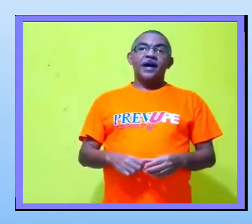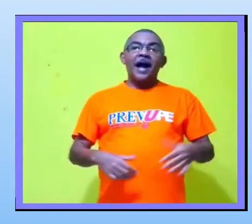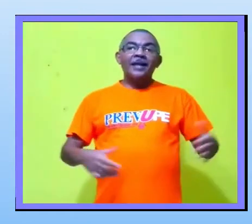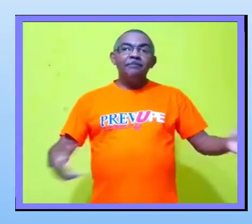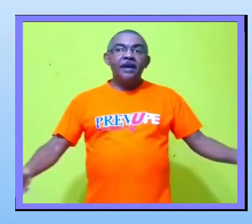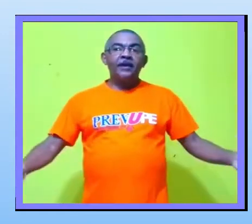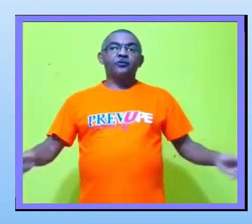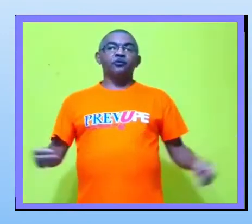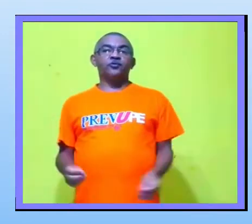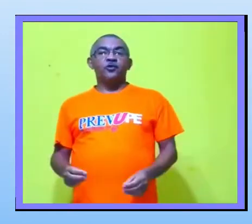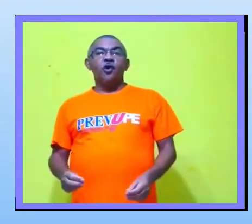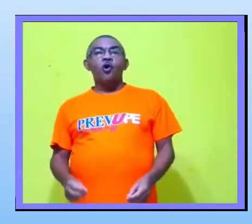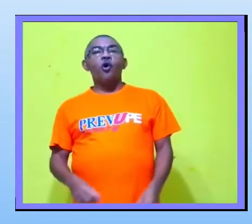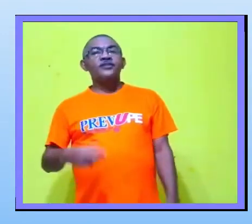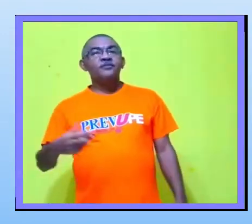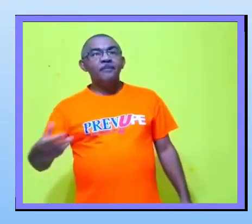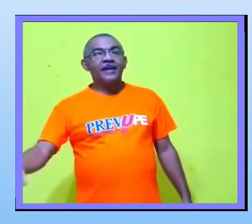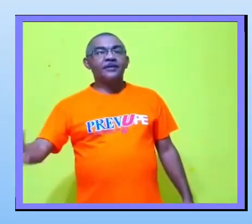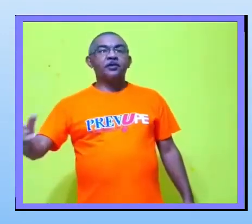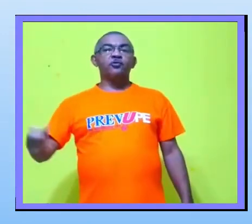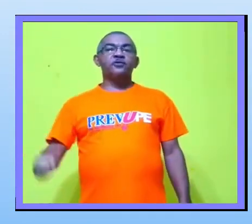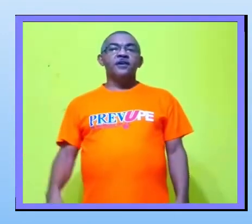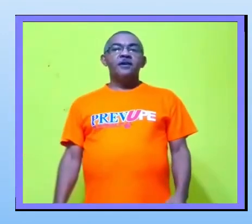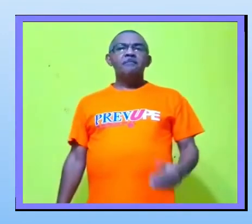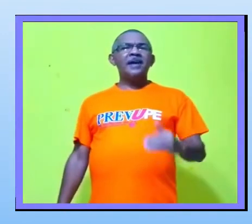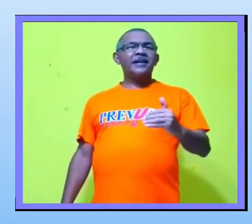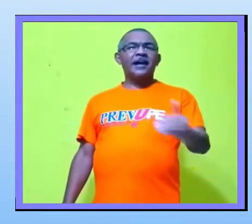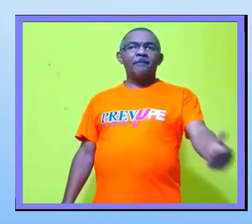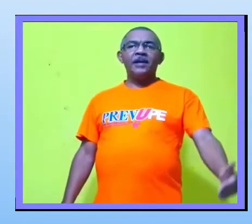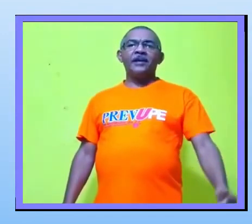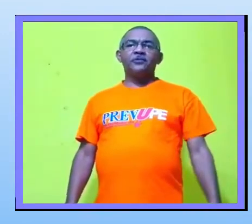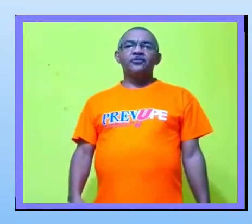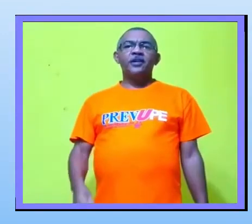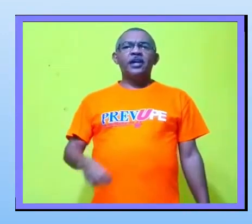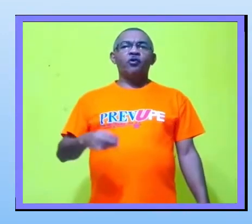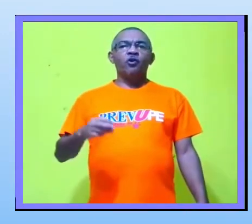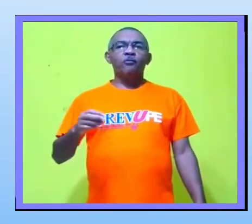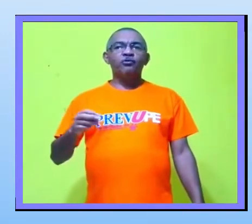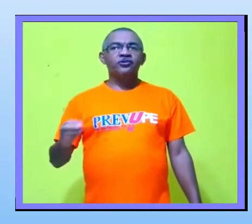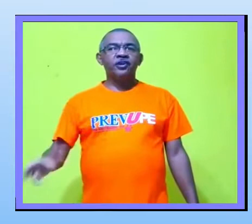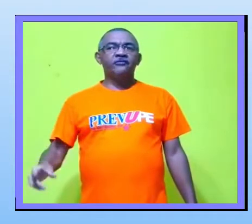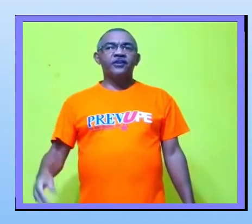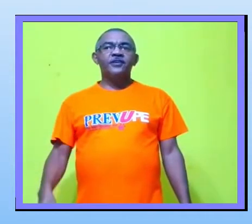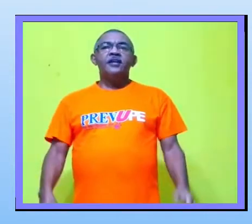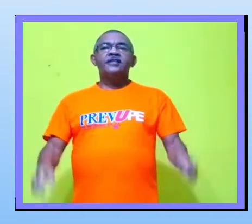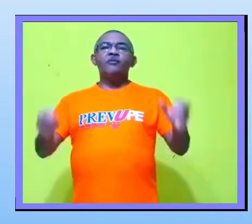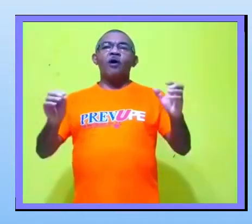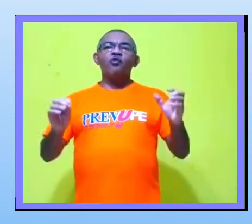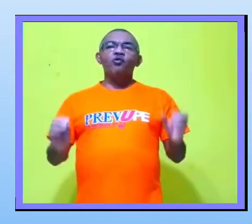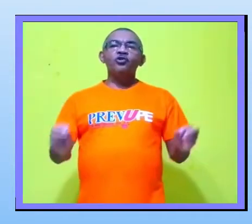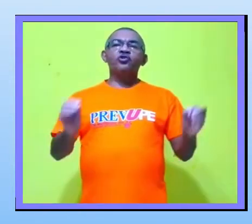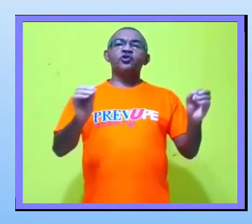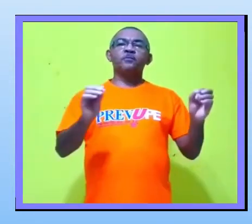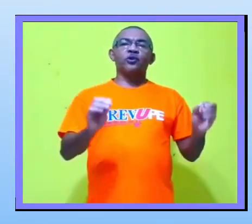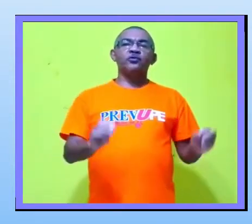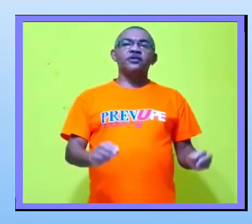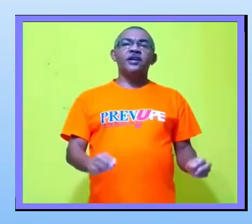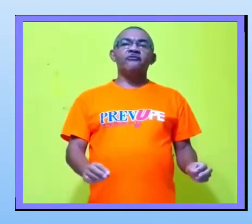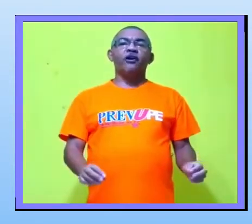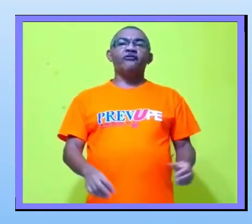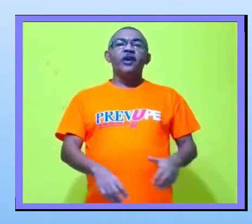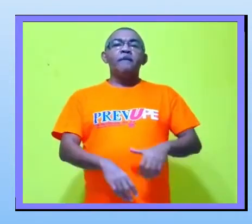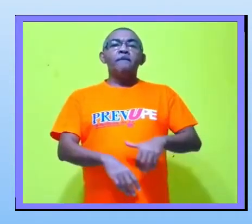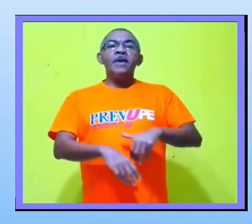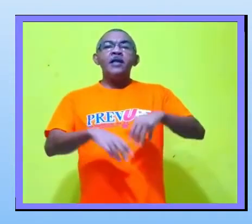sintéticas, alimentos, cosméticos, medicamentos e combustíveis são alguns dos produtos